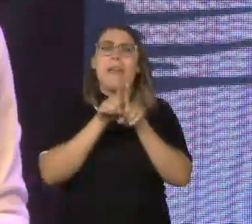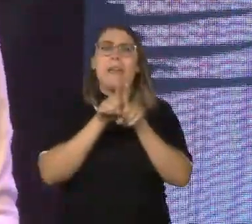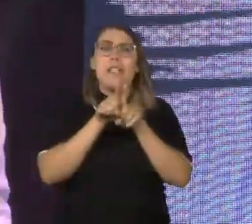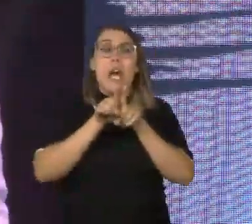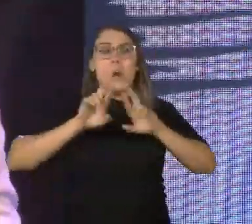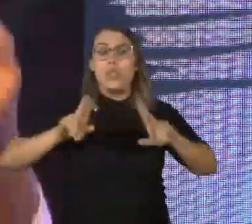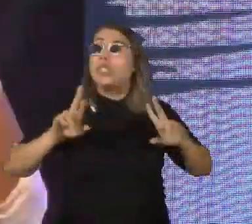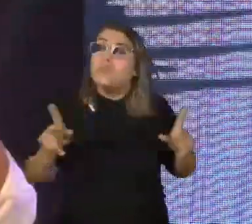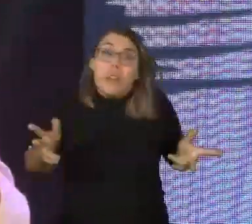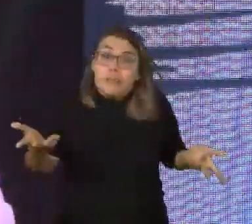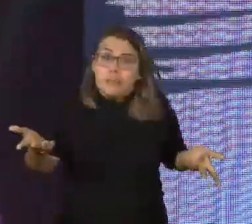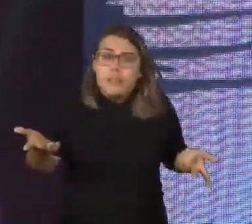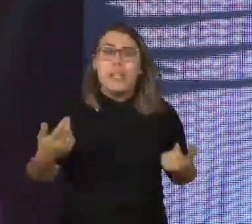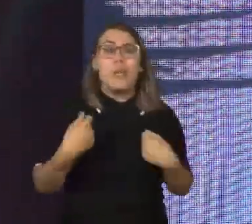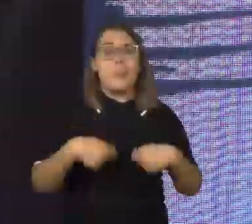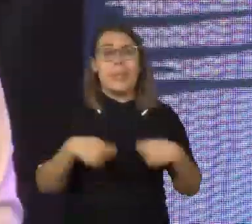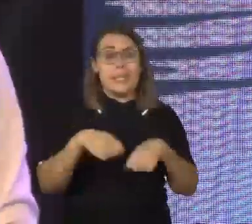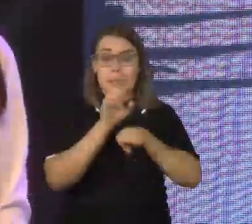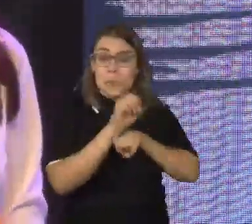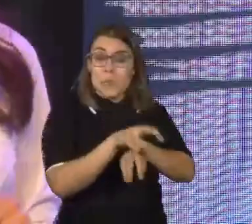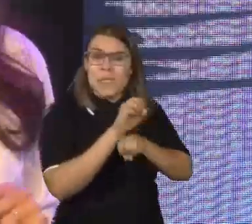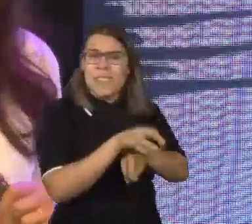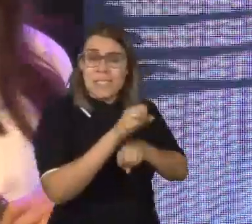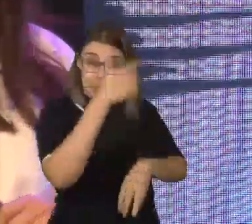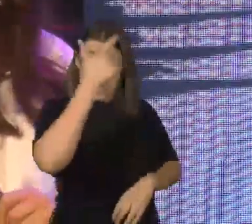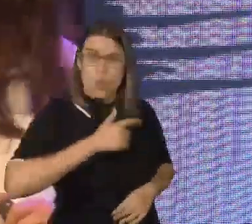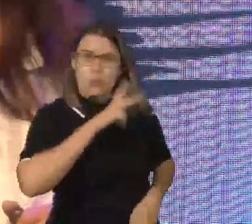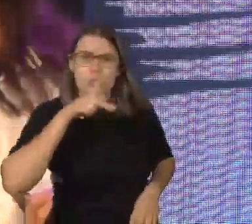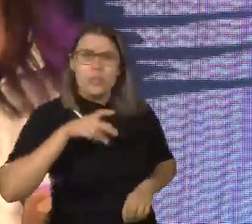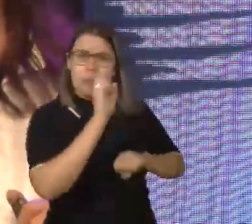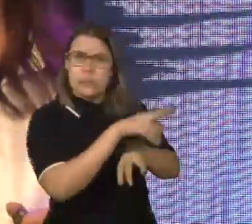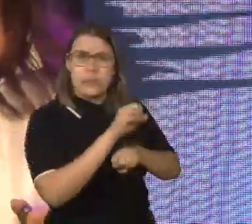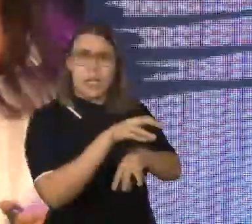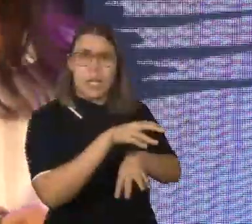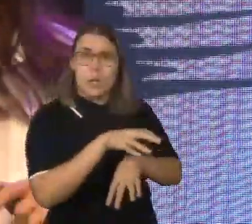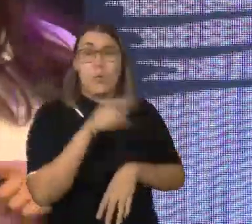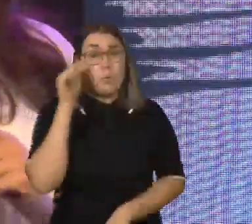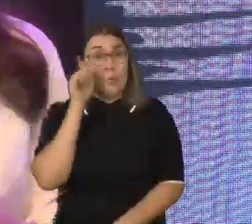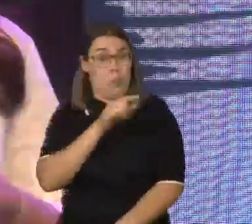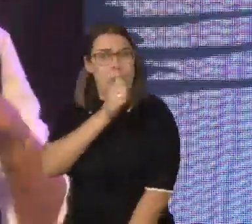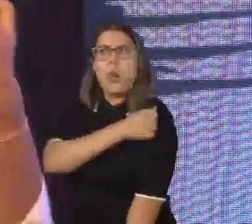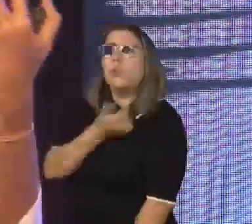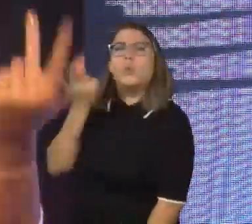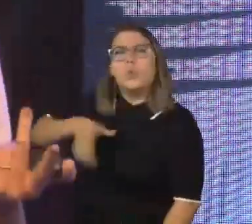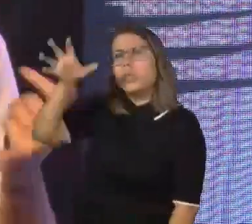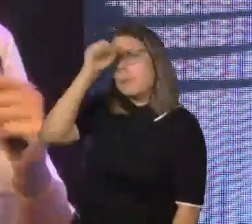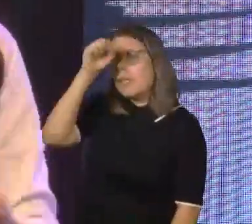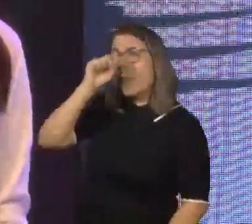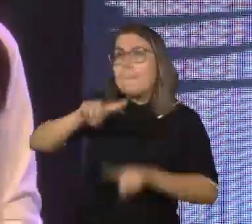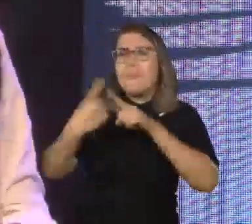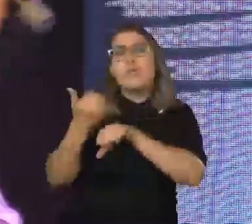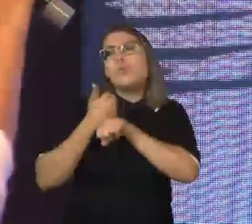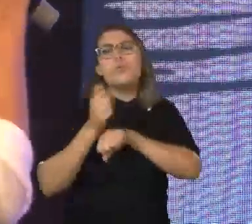A dificuldade é de ensinagem e não de aprendizagem. A gente precisa se abrir